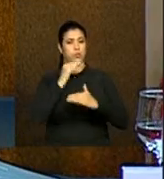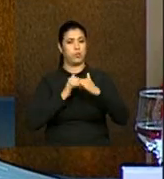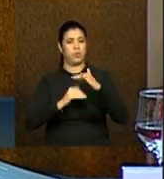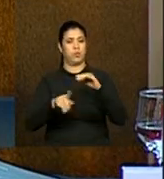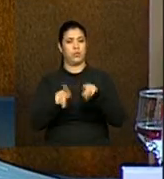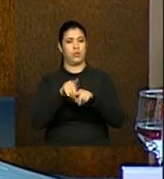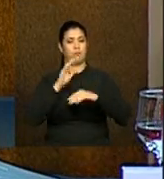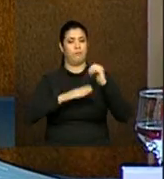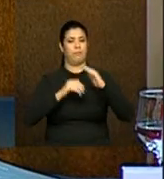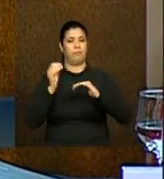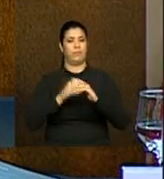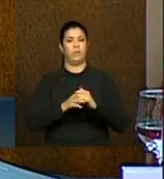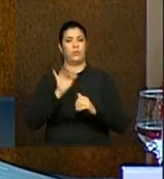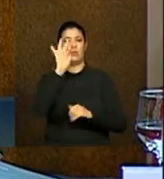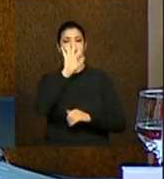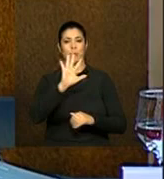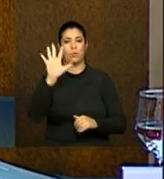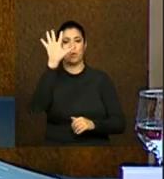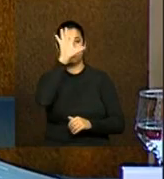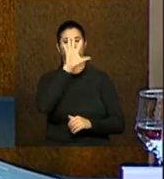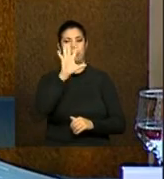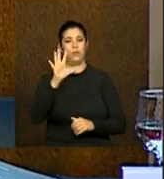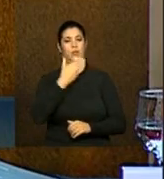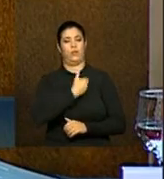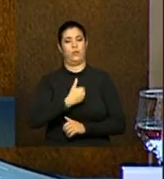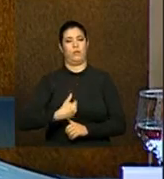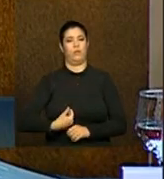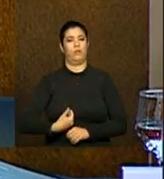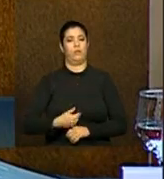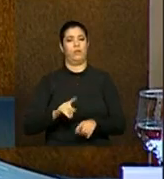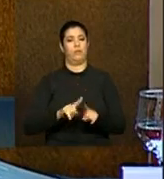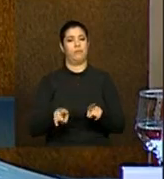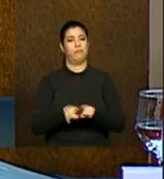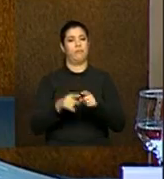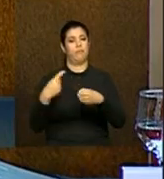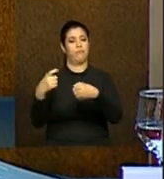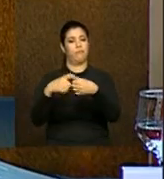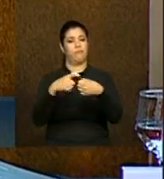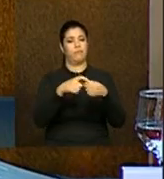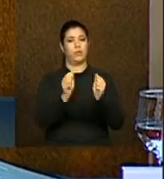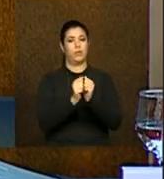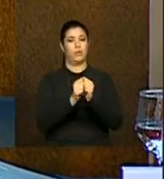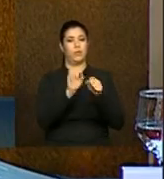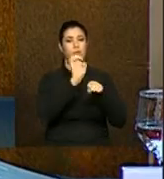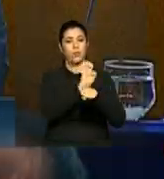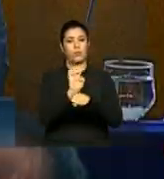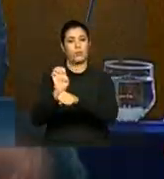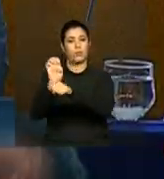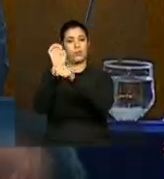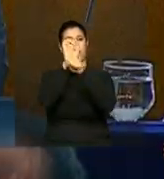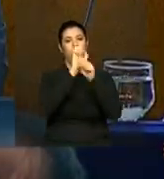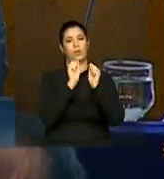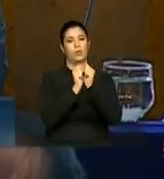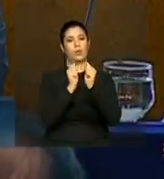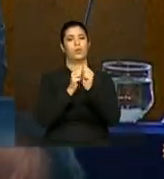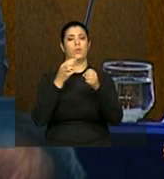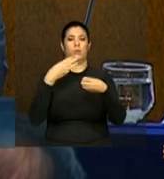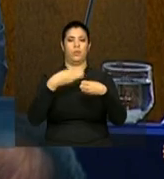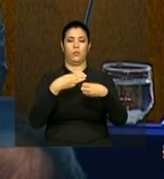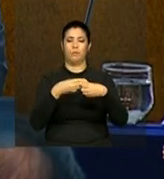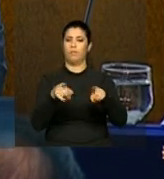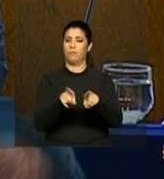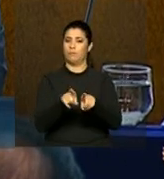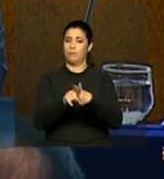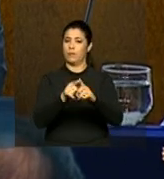eh, e uma parceria, isso no âmbito do governo federal, mas uma parceria também com os estados e com os municípios